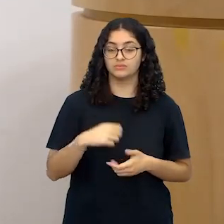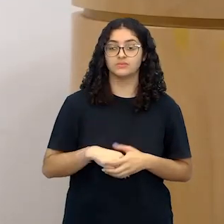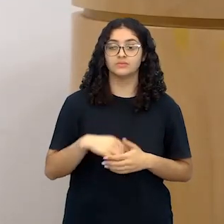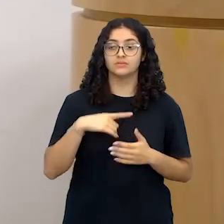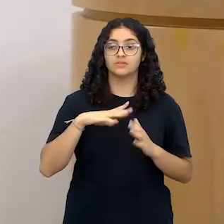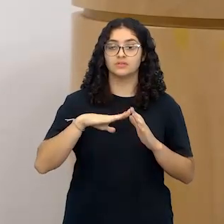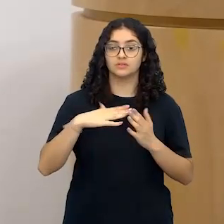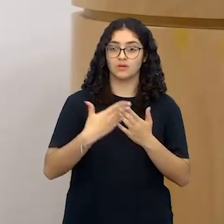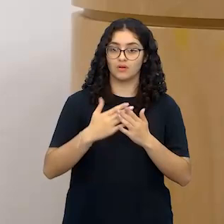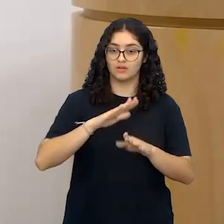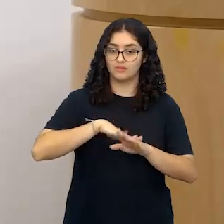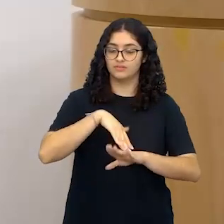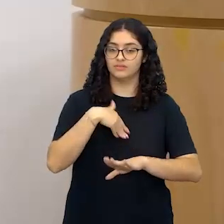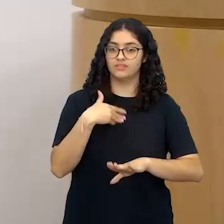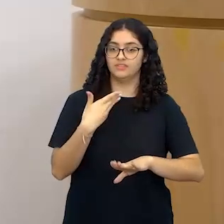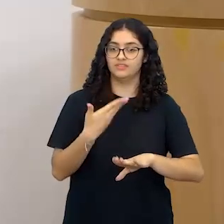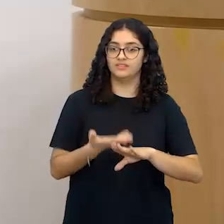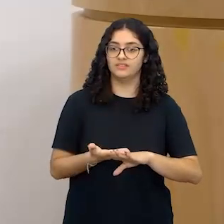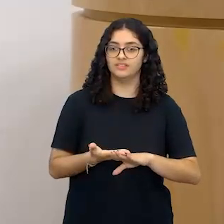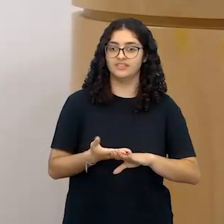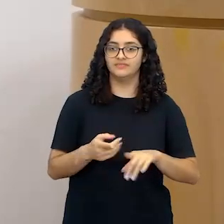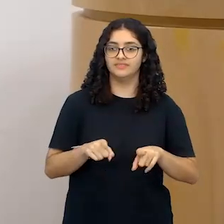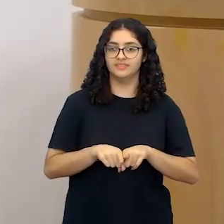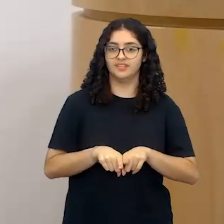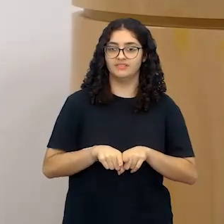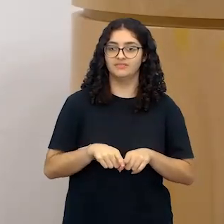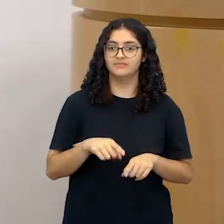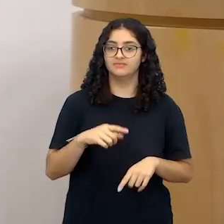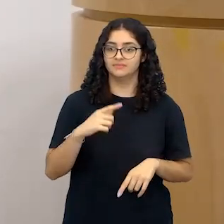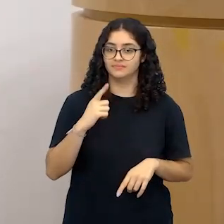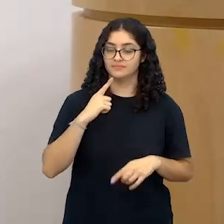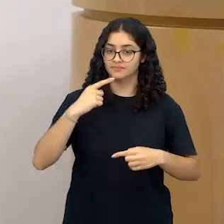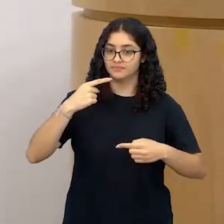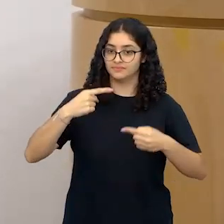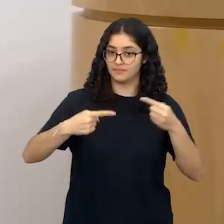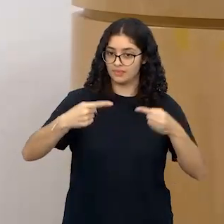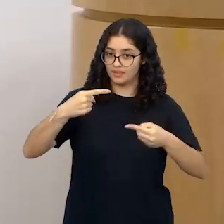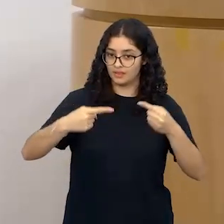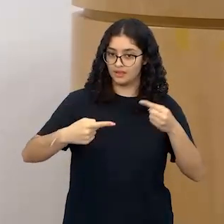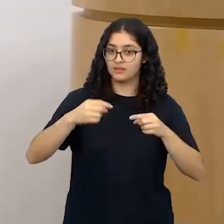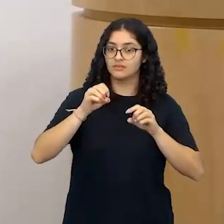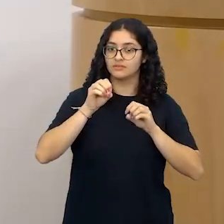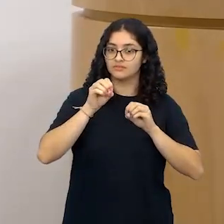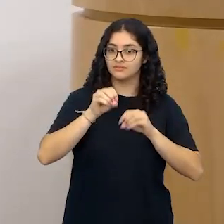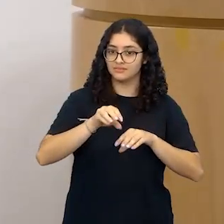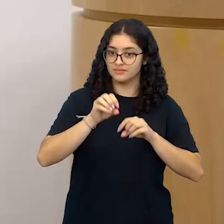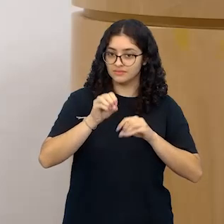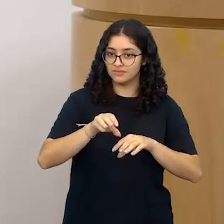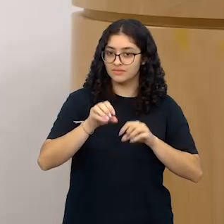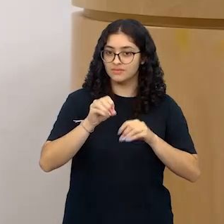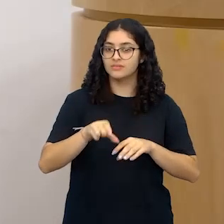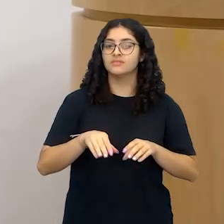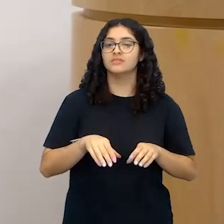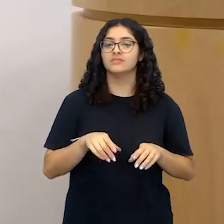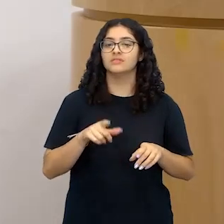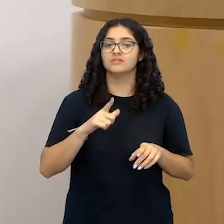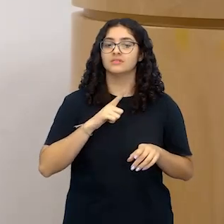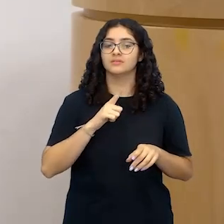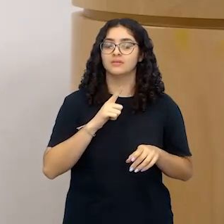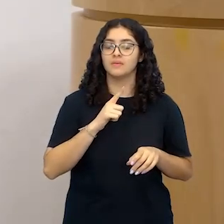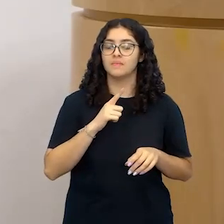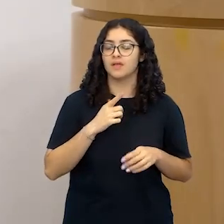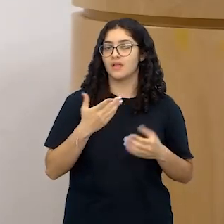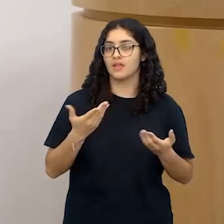tempo integral, eles já estão mais habituados a esses debates, que é trazer a educação interdimensional, olhar o